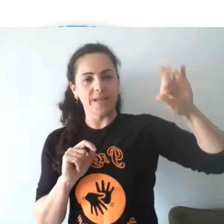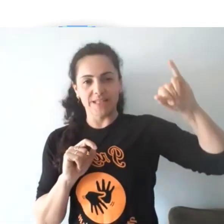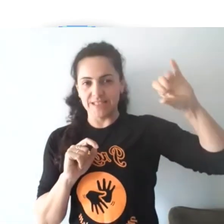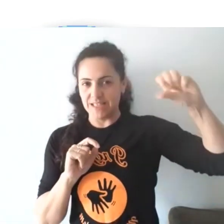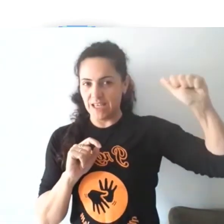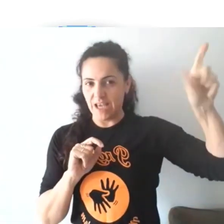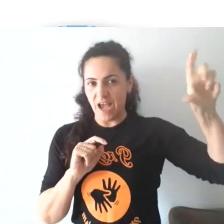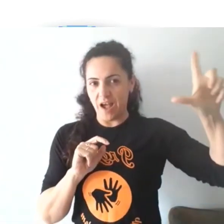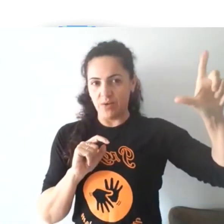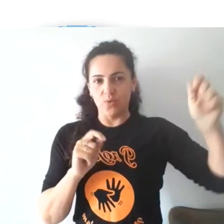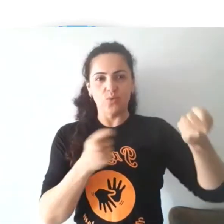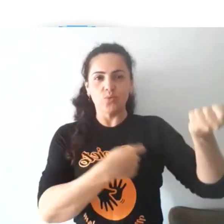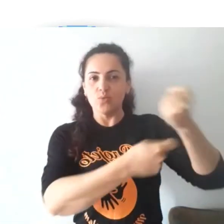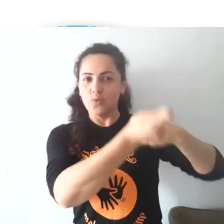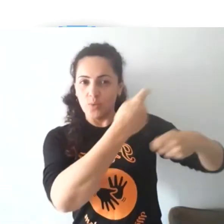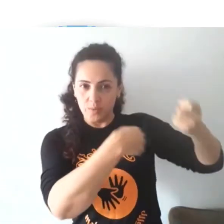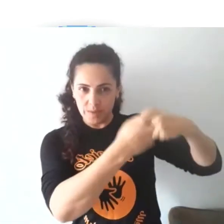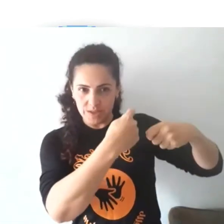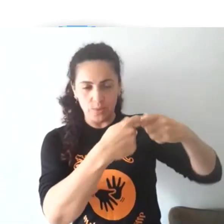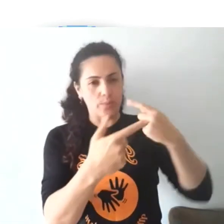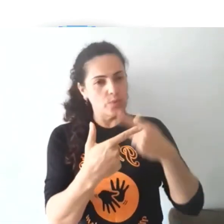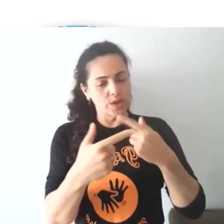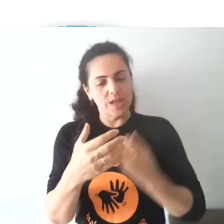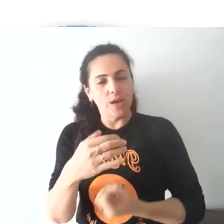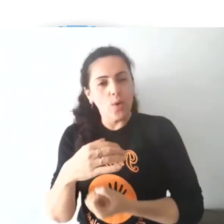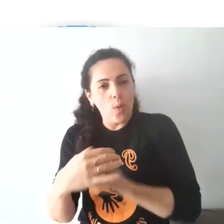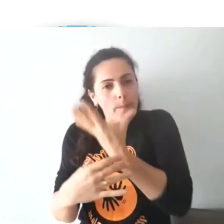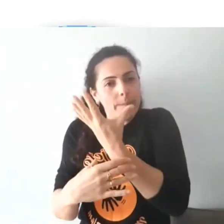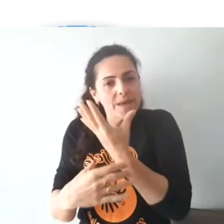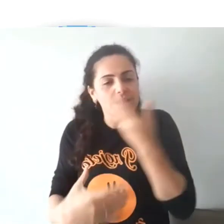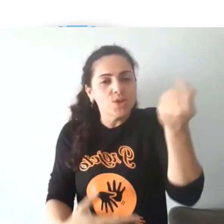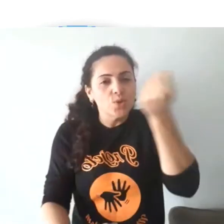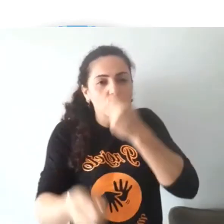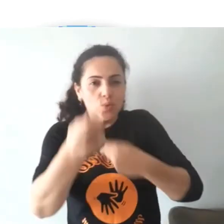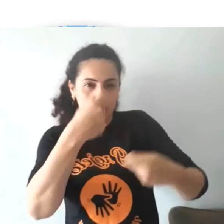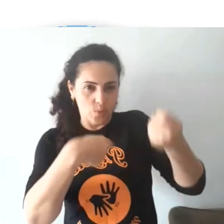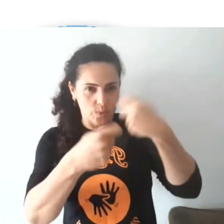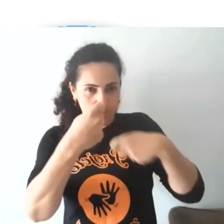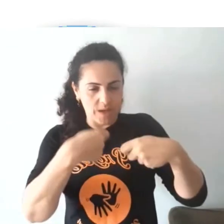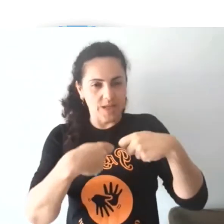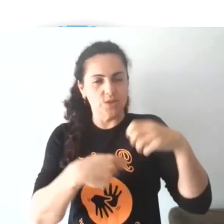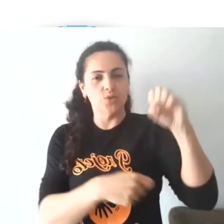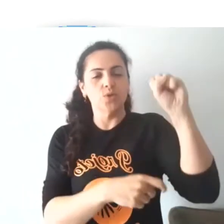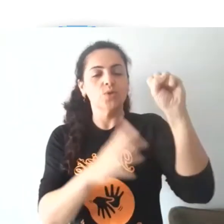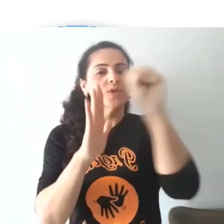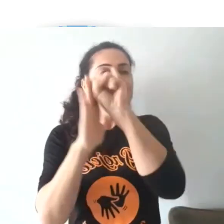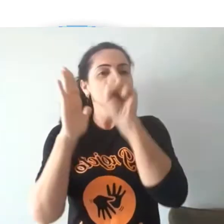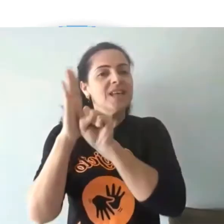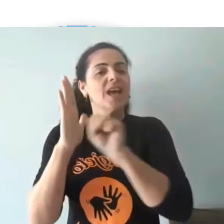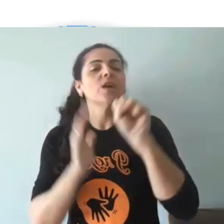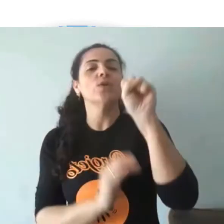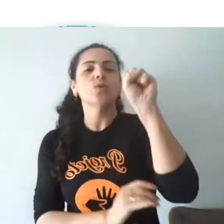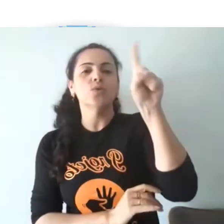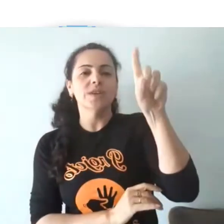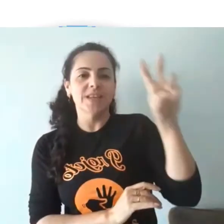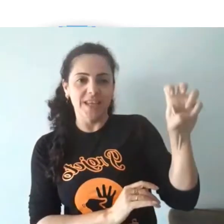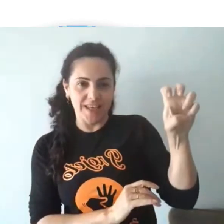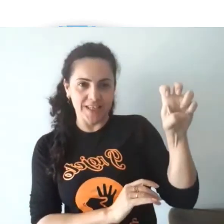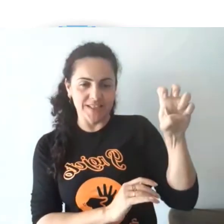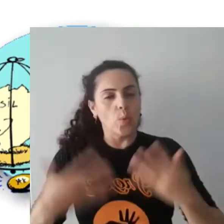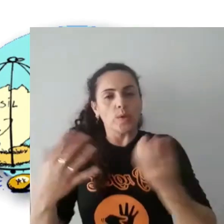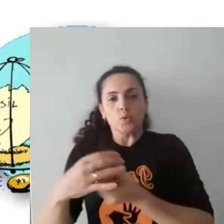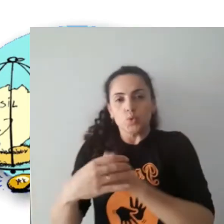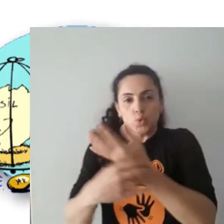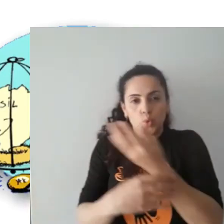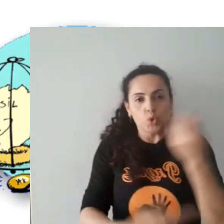ela foi baseada realmente no surgimento do comércio entre o século XV e o século XVIII. Também chamada de pré-capitalista, porque muitos